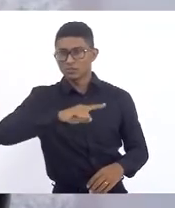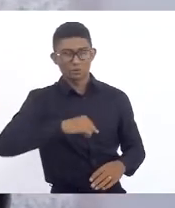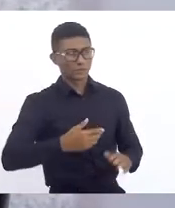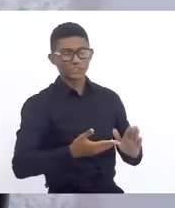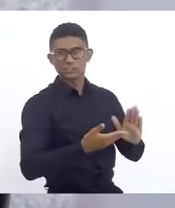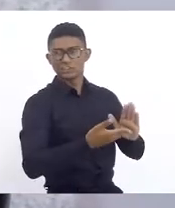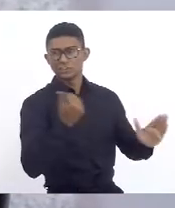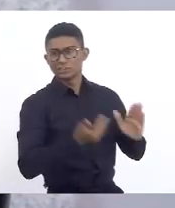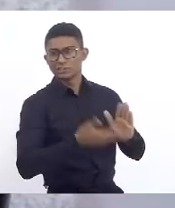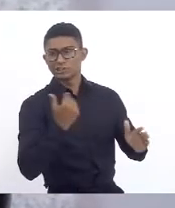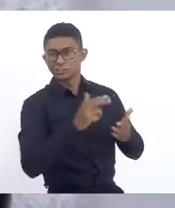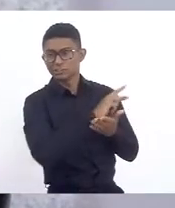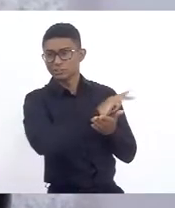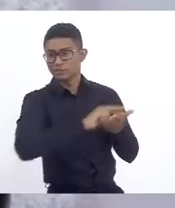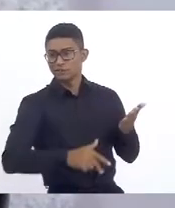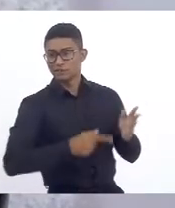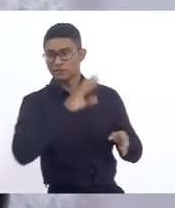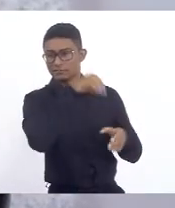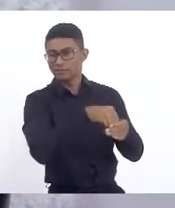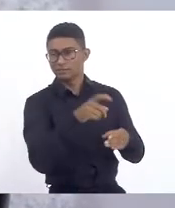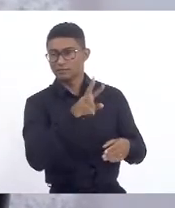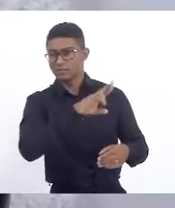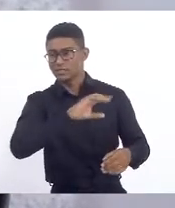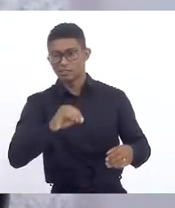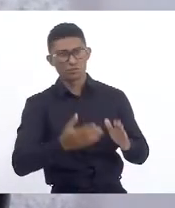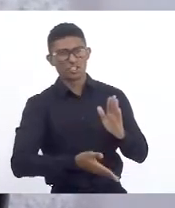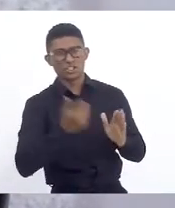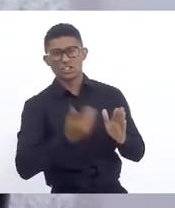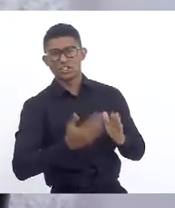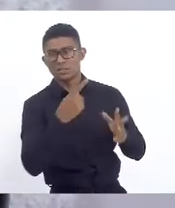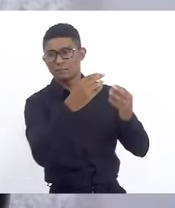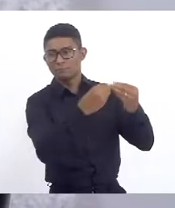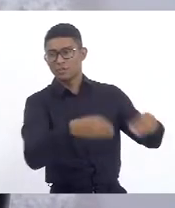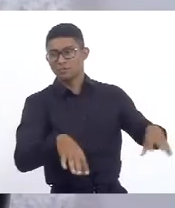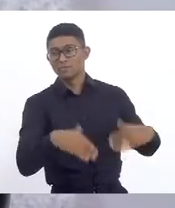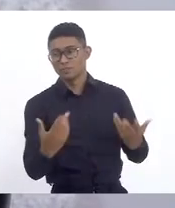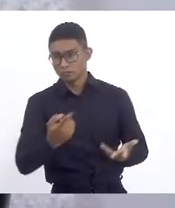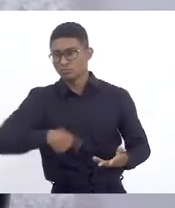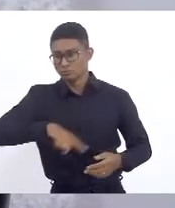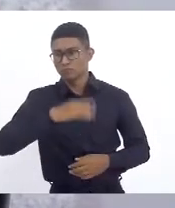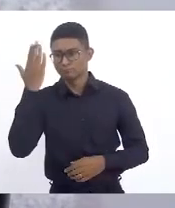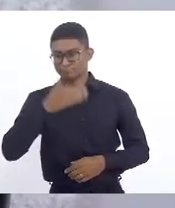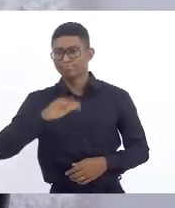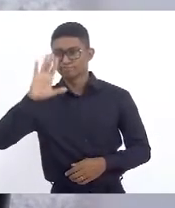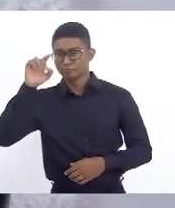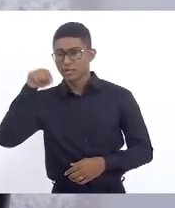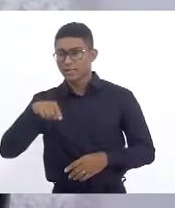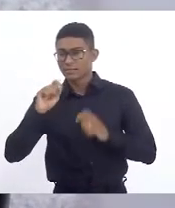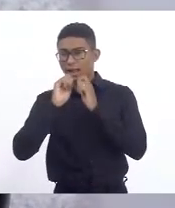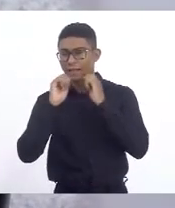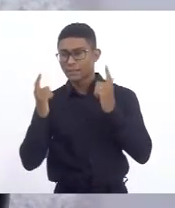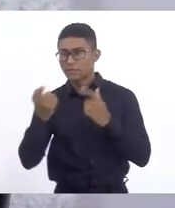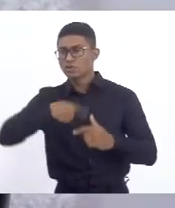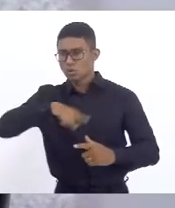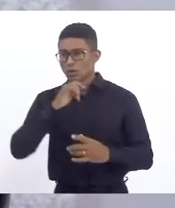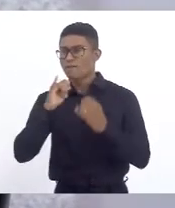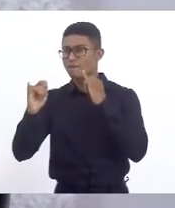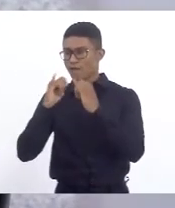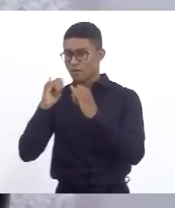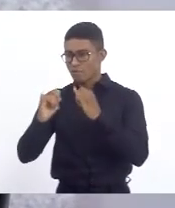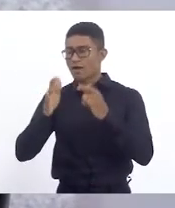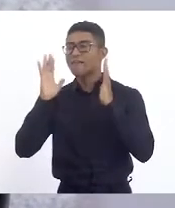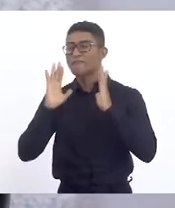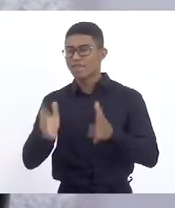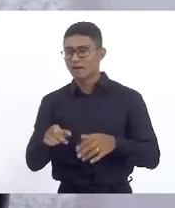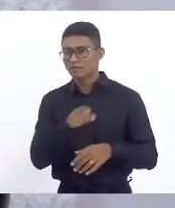suficiente, o nitrogênio amoniacal. Então a gente se compromete a manter a LERJ inteiramente informada sobre todos os trâmites do licenciamento ambiental desse